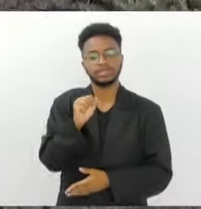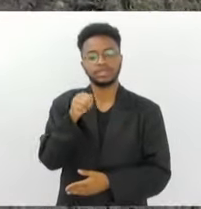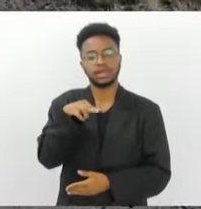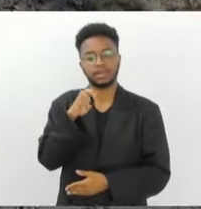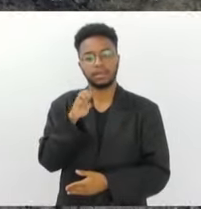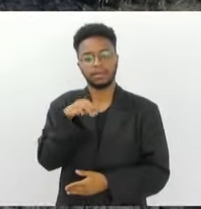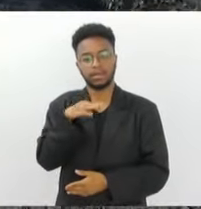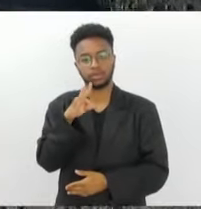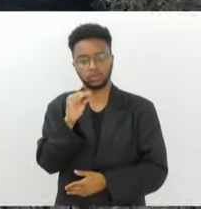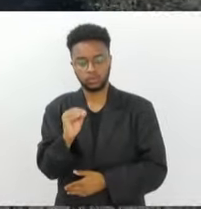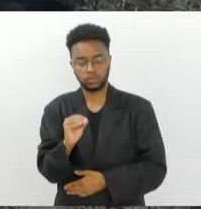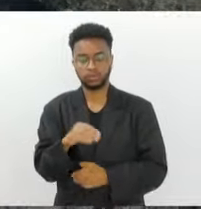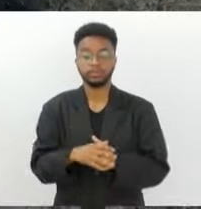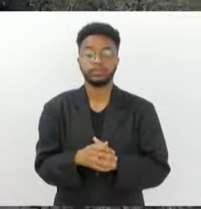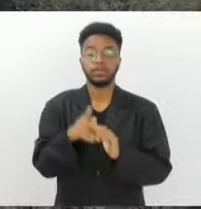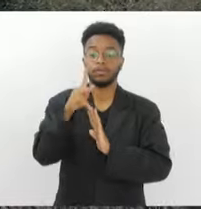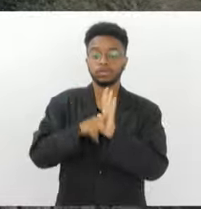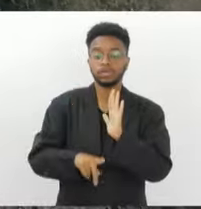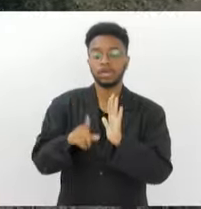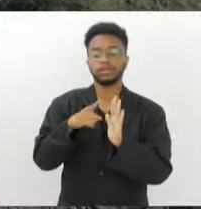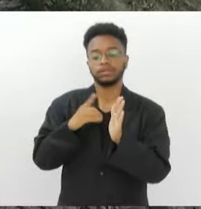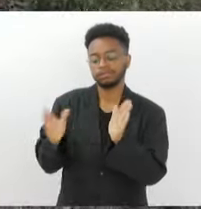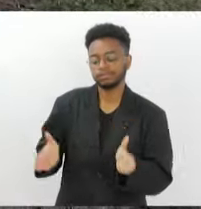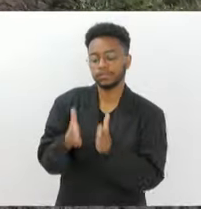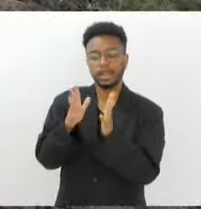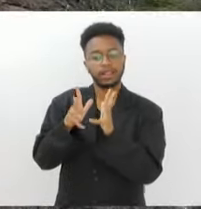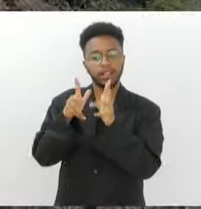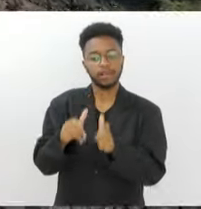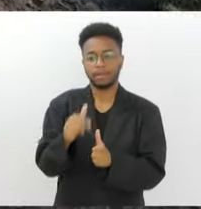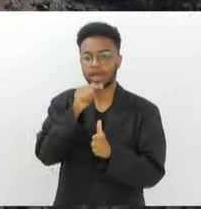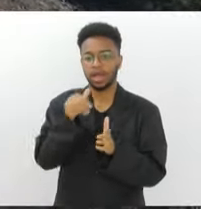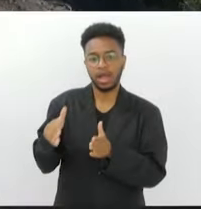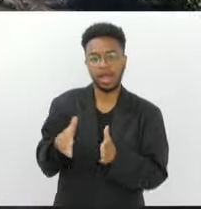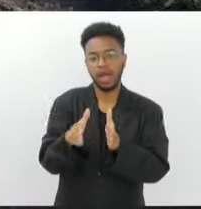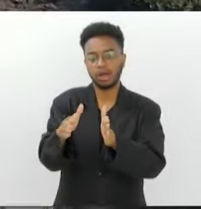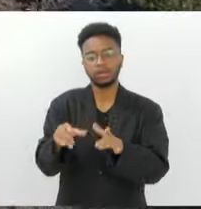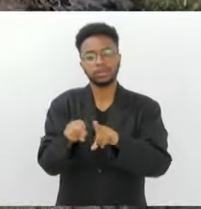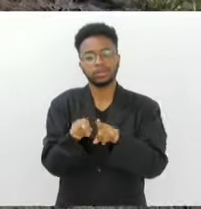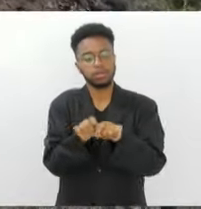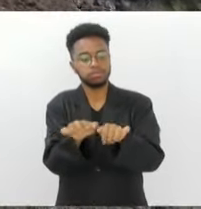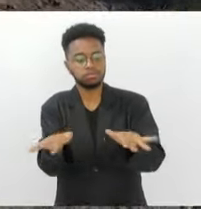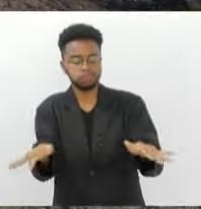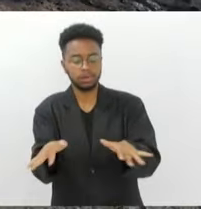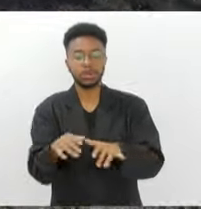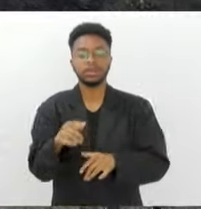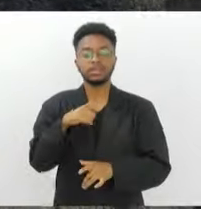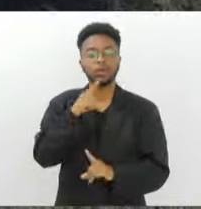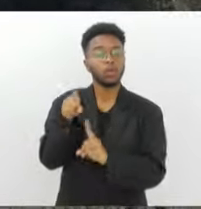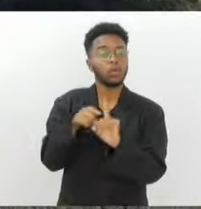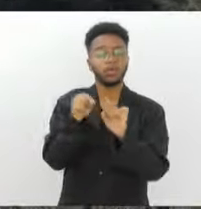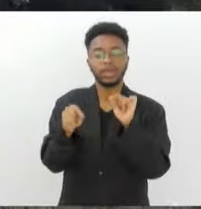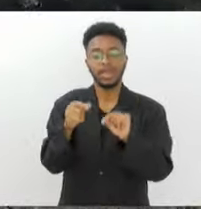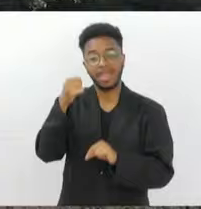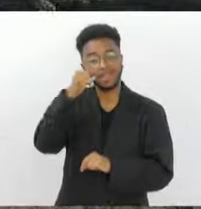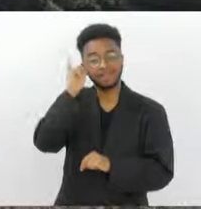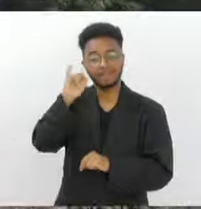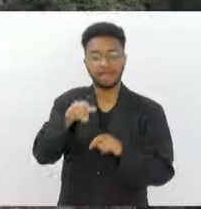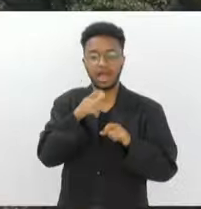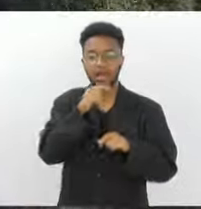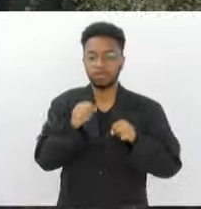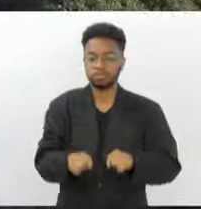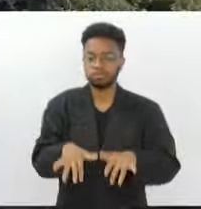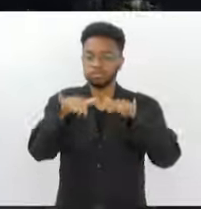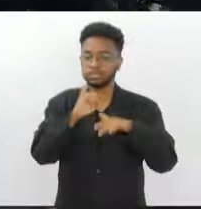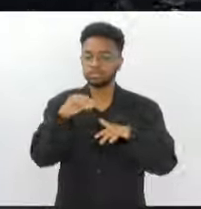Drenagem. O projeto promove a limpeza de valas, córregos e dos afluentes, com o intuito de evitar os alagamentos em casos